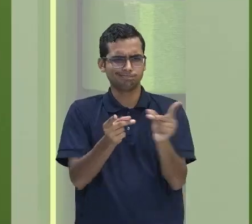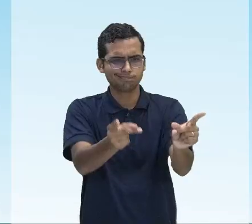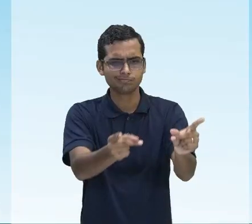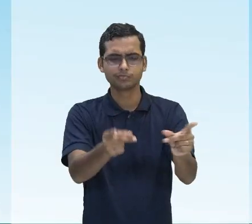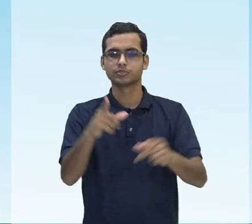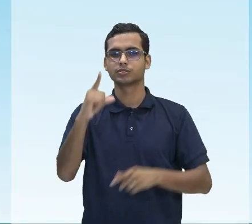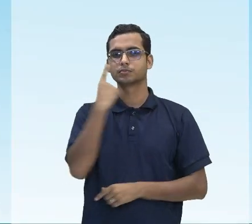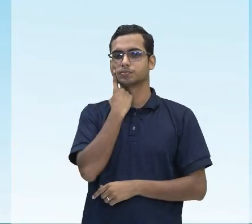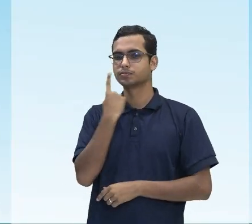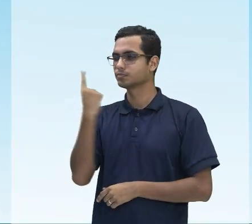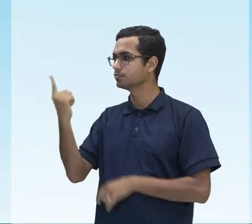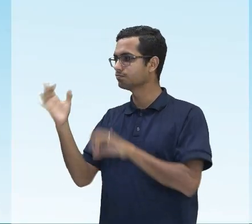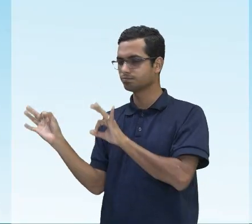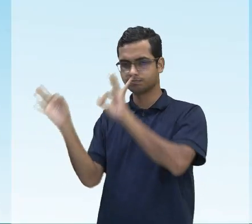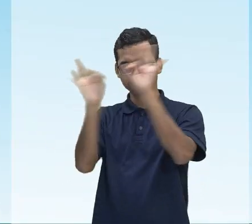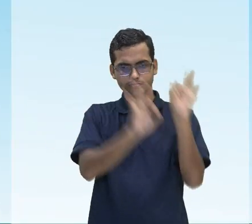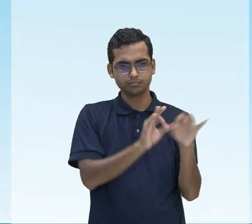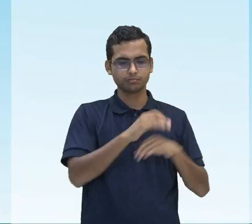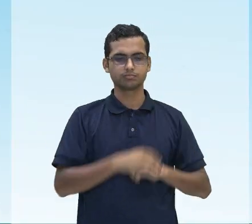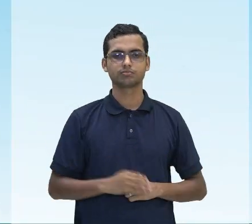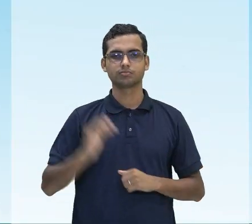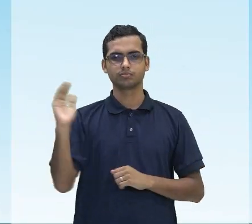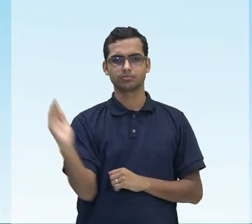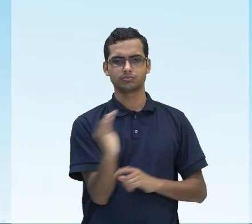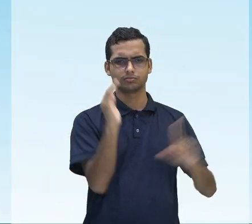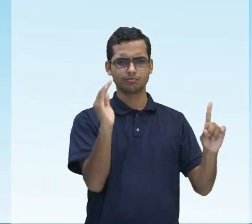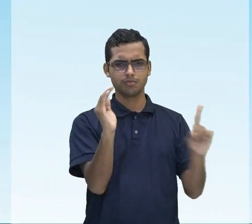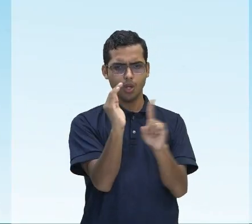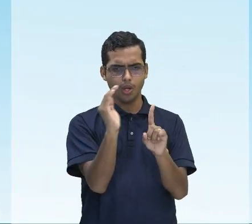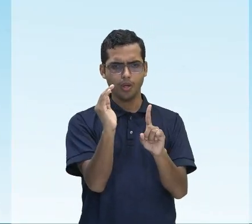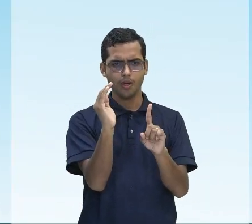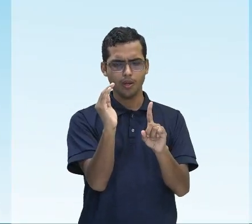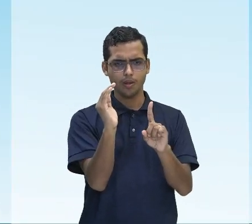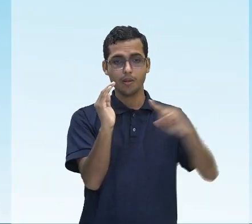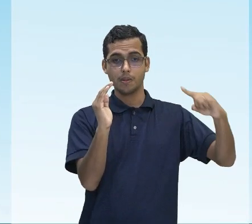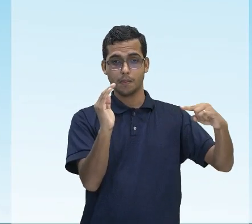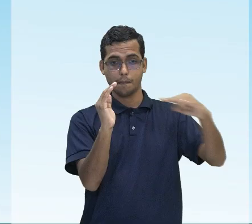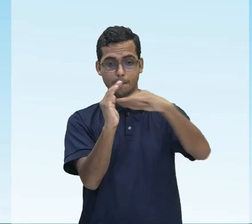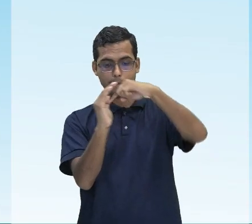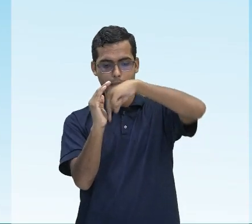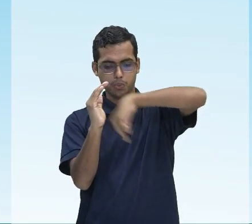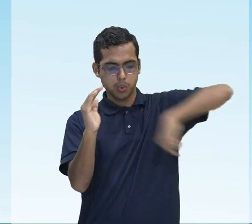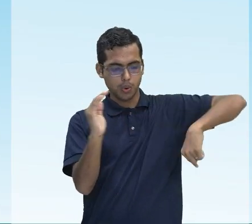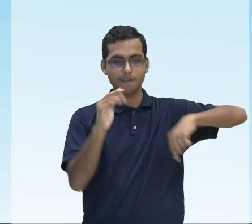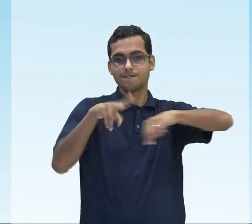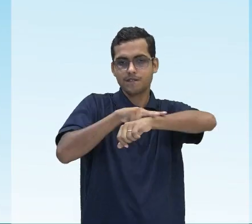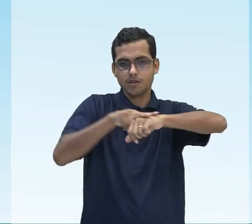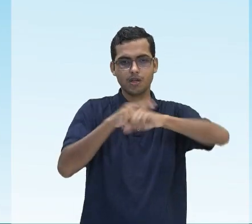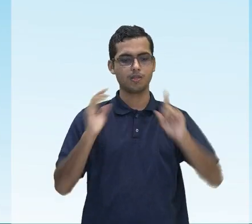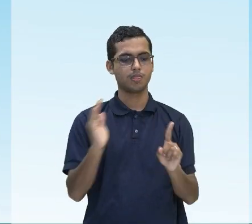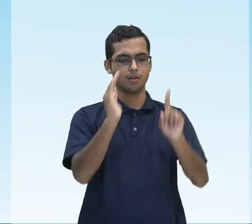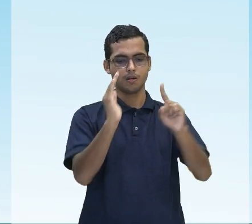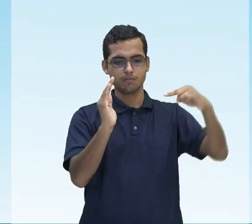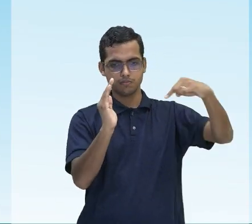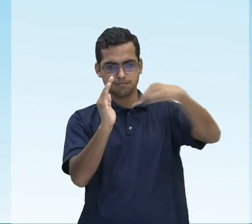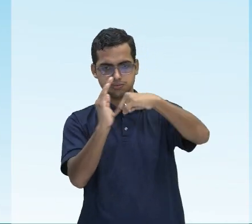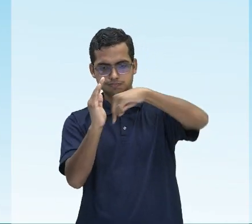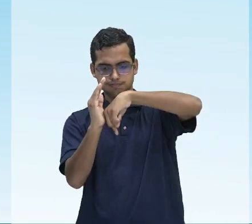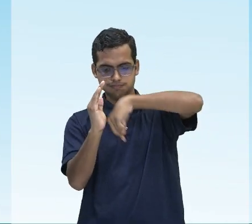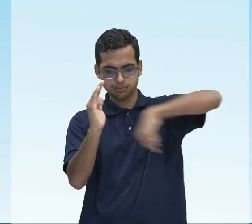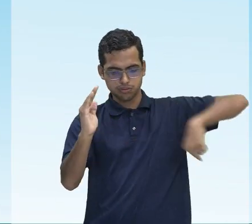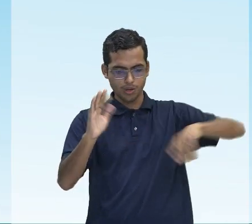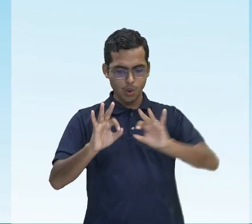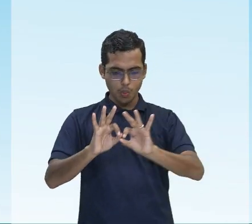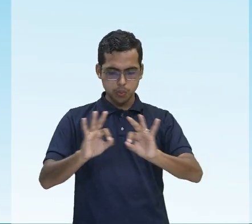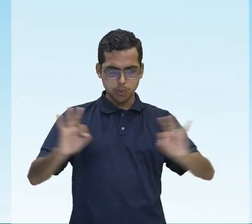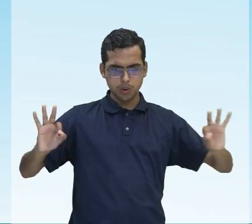só a animação. Objeto sobre o foco. Os raios, o que vai paralelo e o que incide no vértice, não